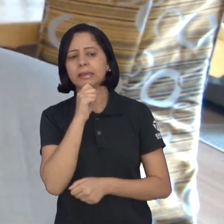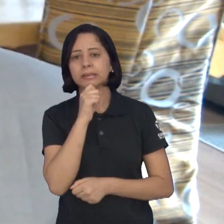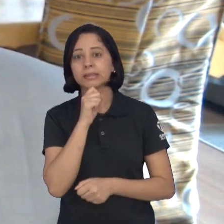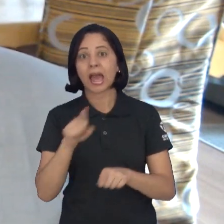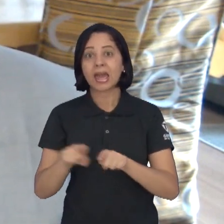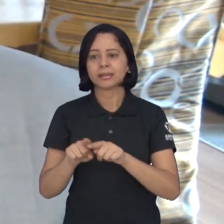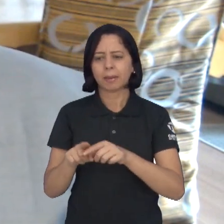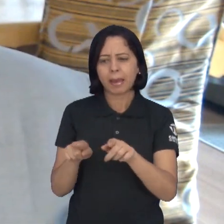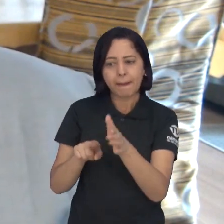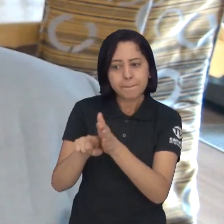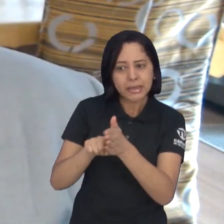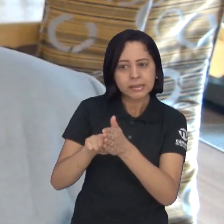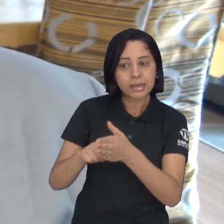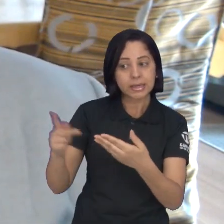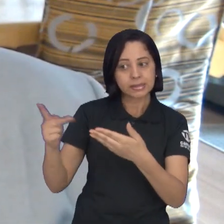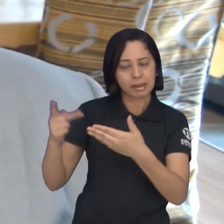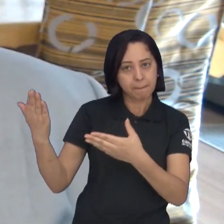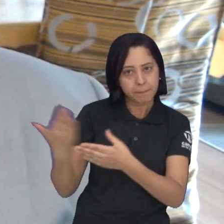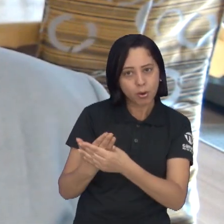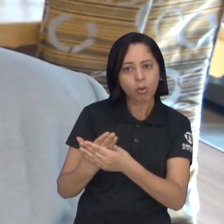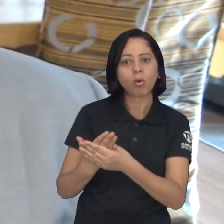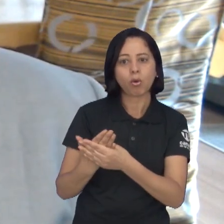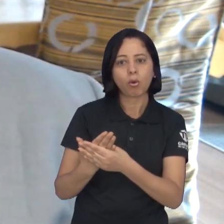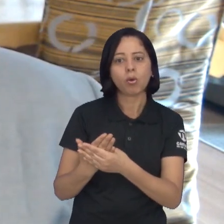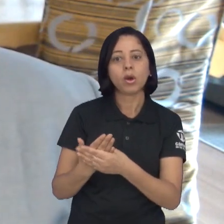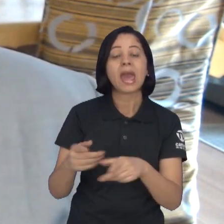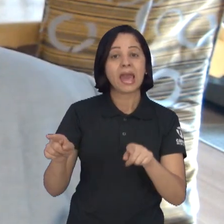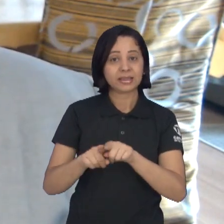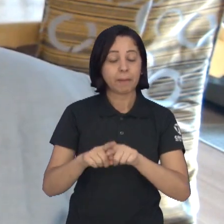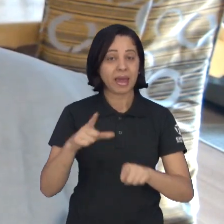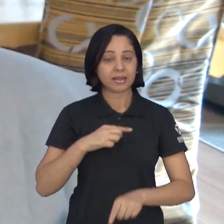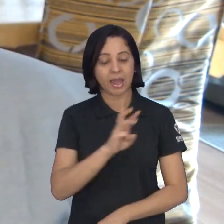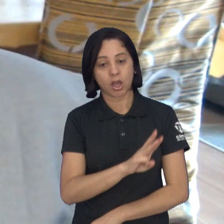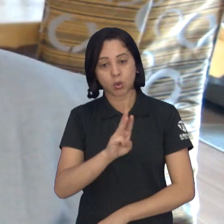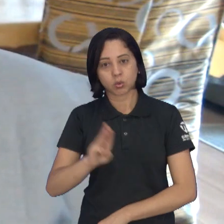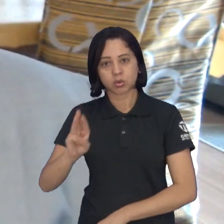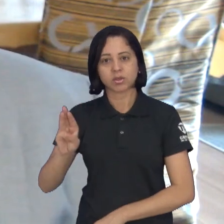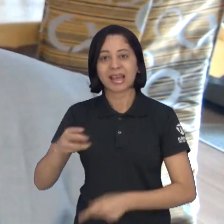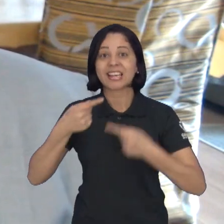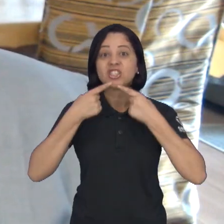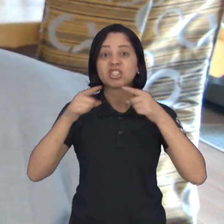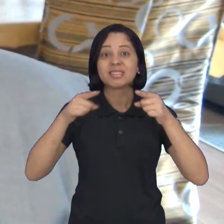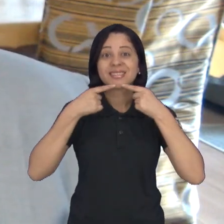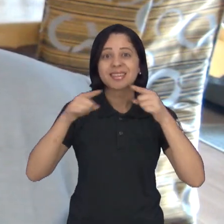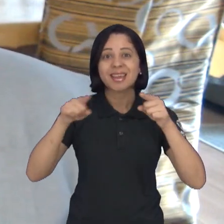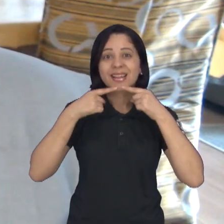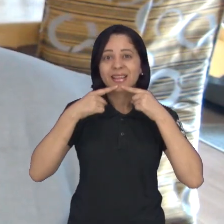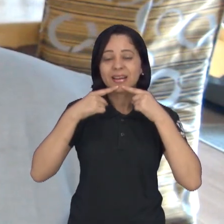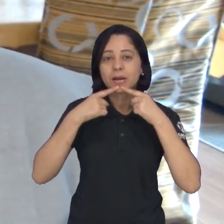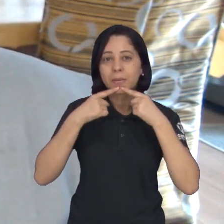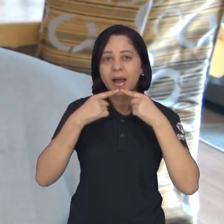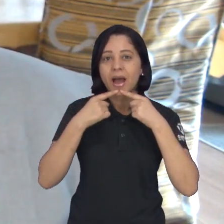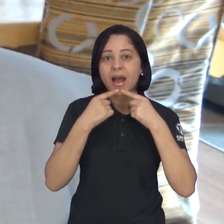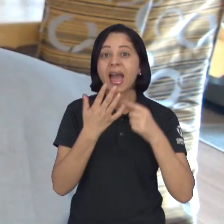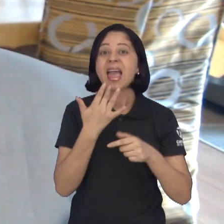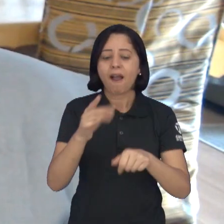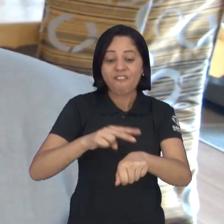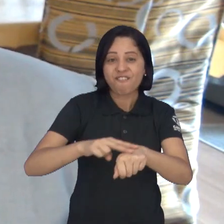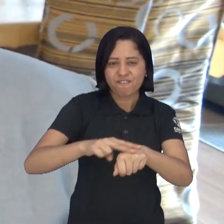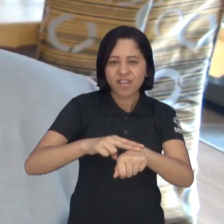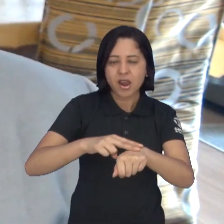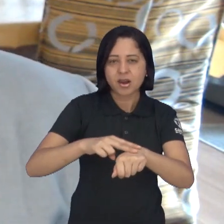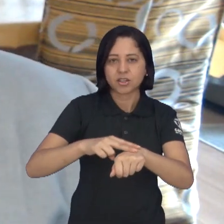até mesmo, e principalmente, né, hoje em dia, o Reclame Aqui, que é uma plataforma online que reúne, né, reclamações